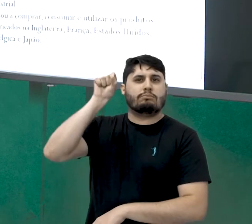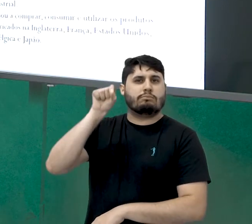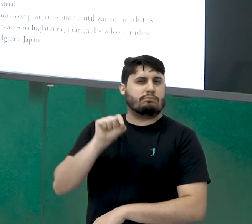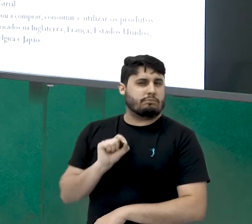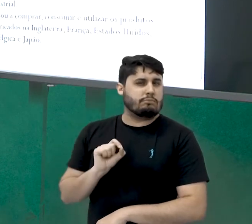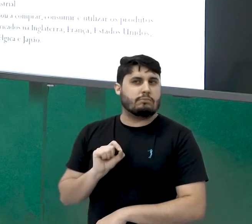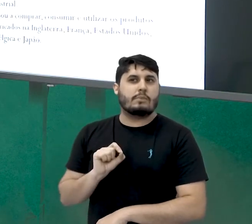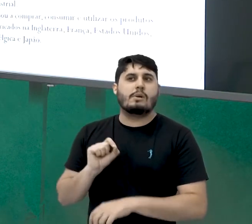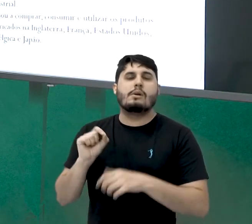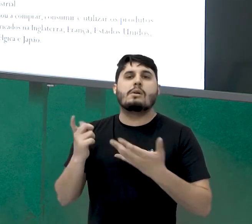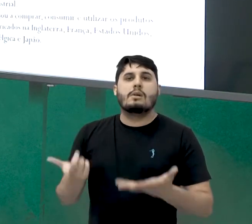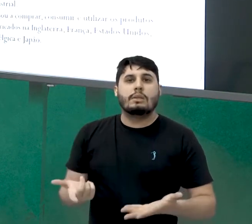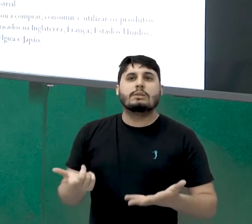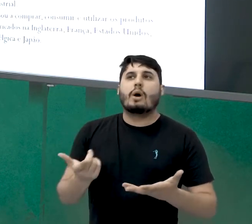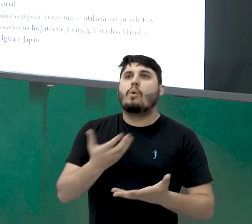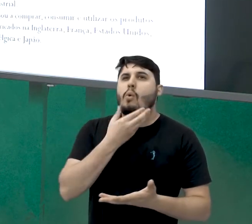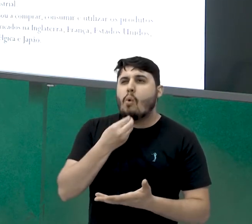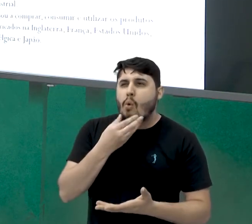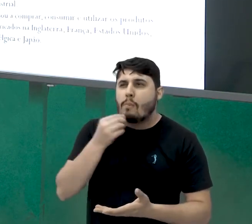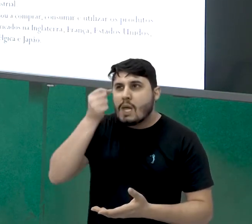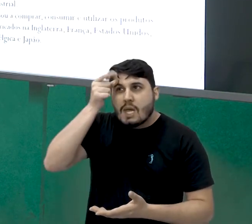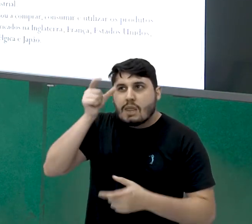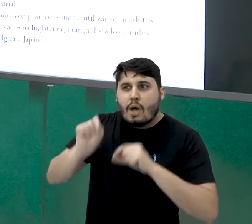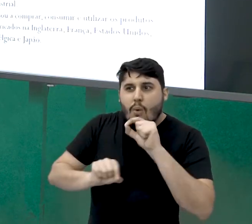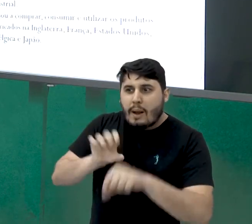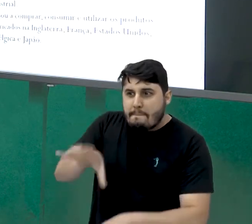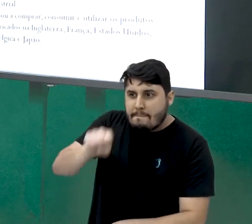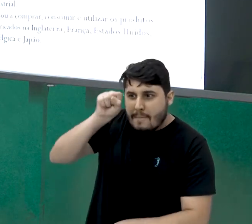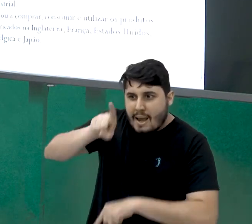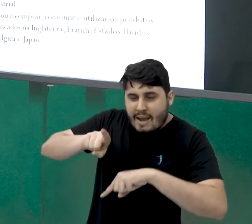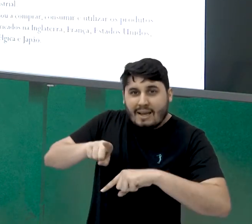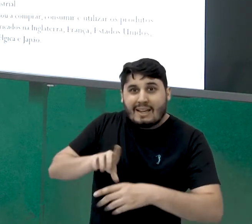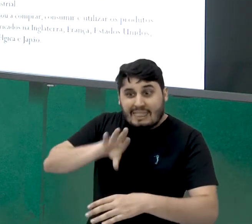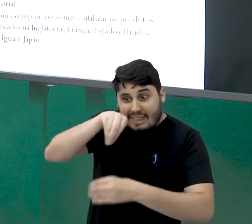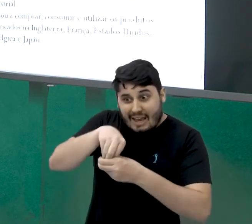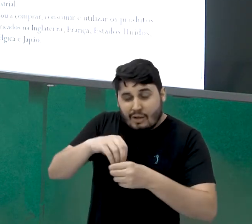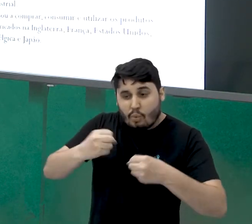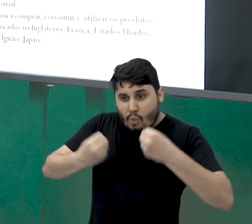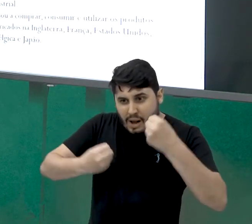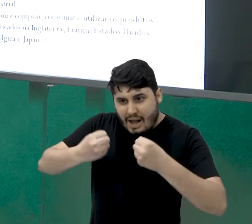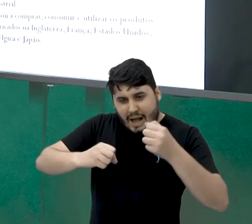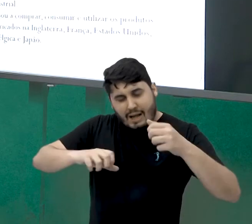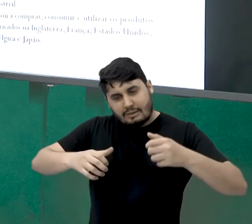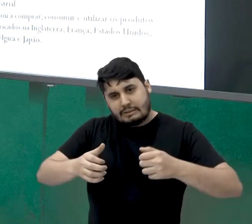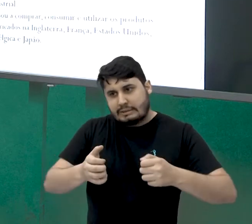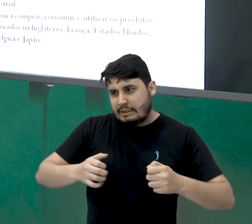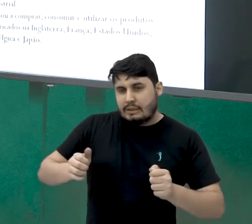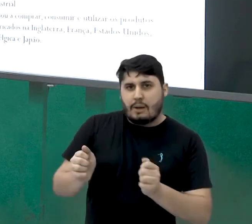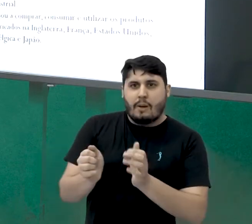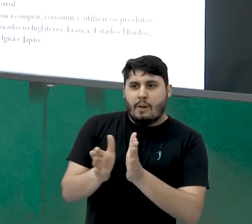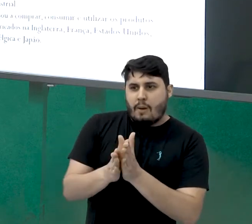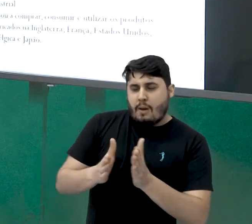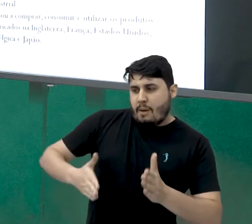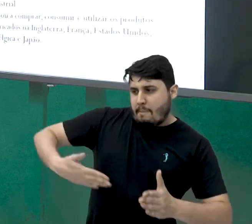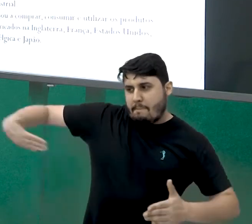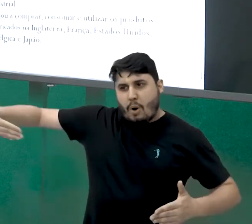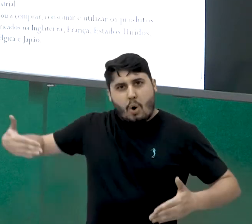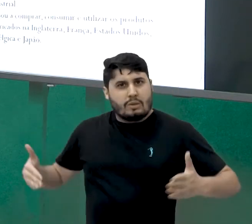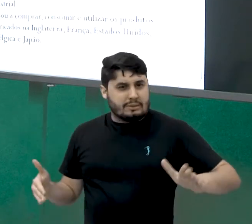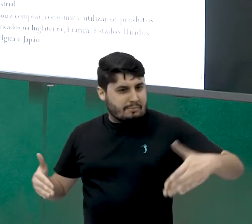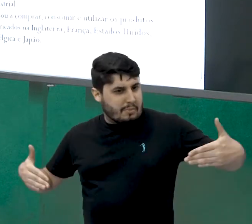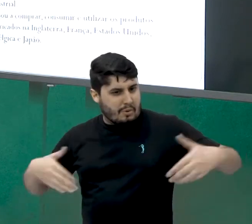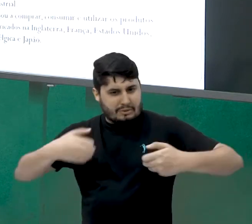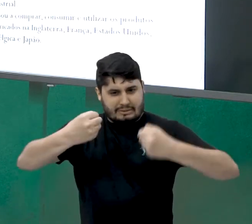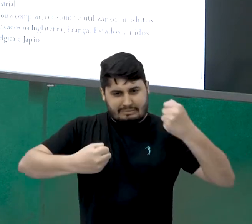tirem peça por peça desse carro e colocaram no galpão. Então, o carro foi todo desmembrado, como se fosse um